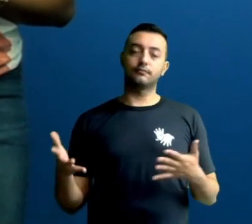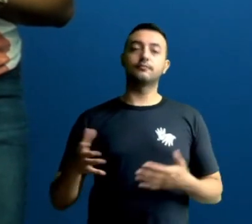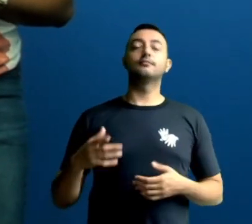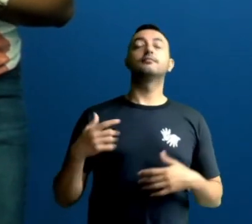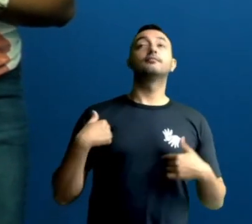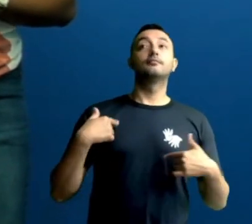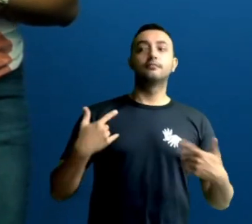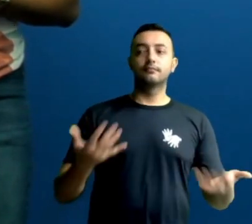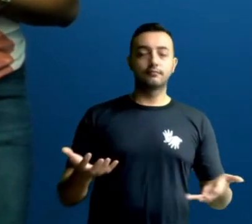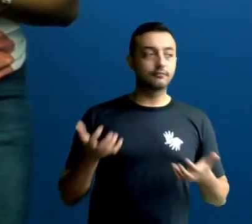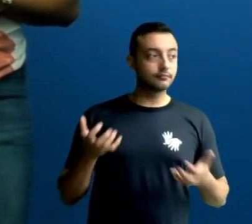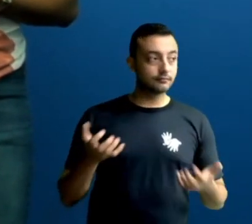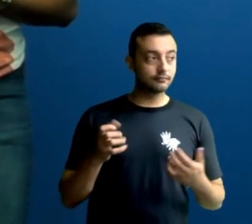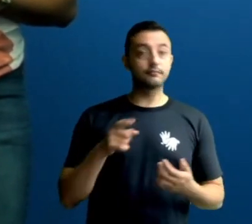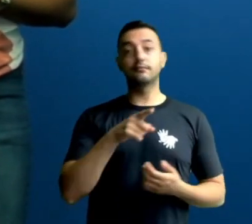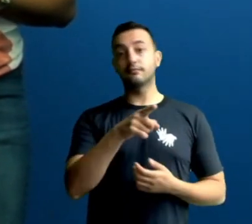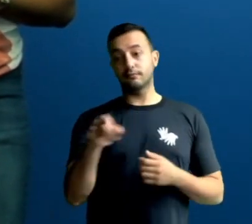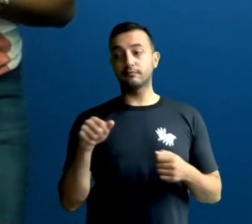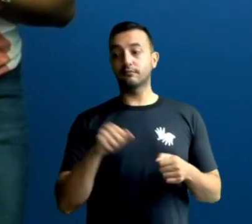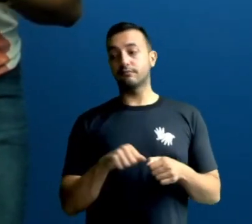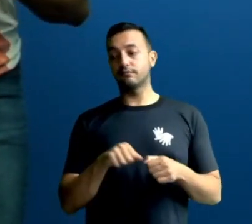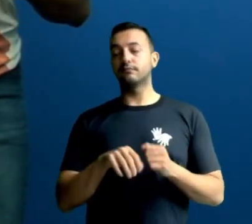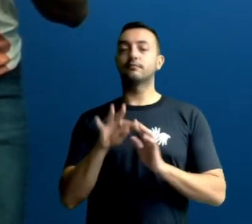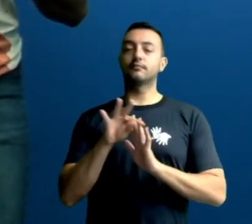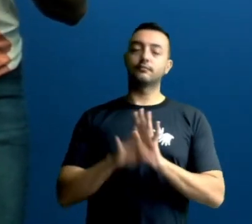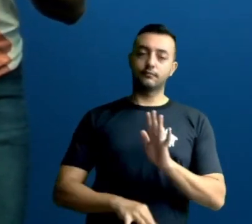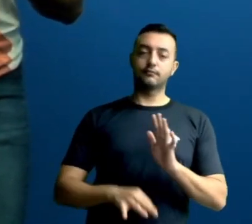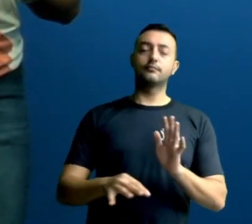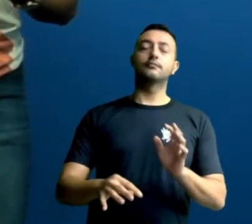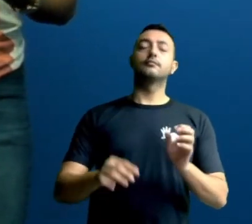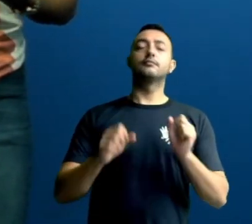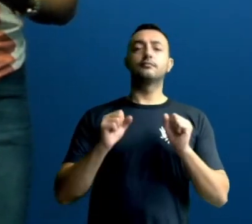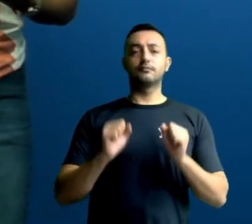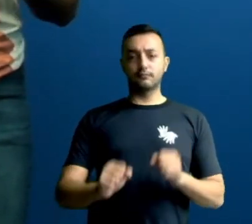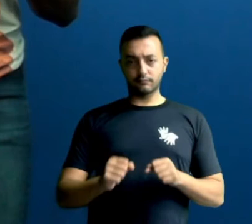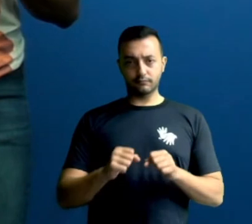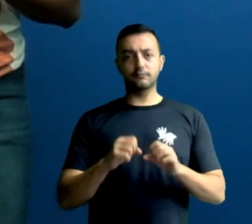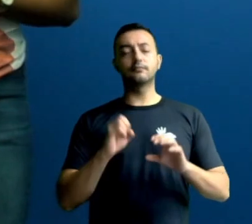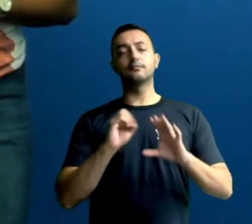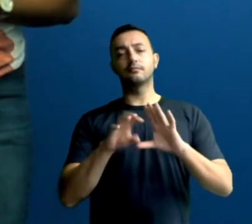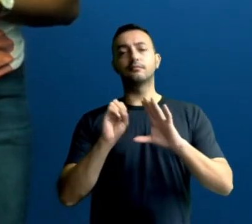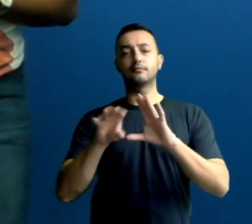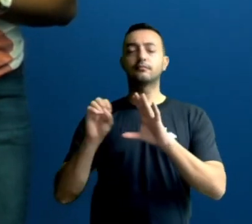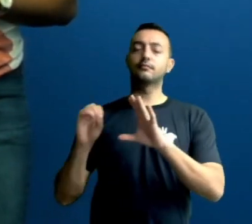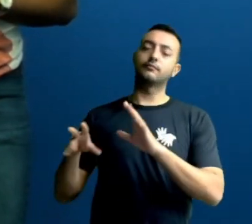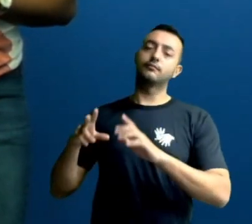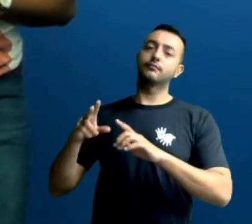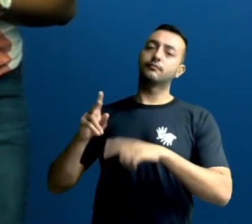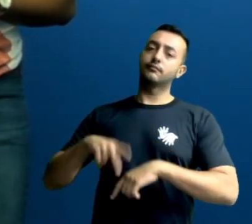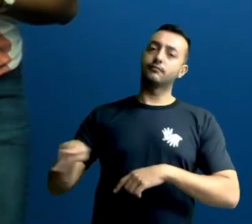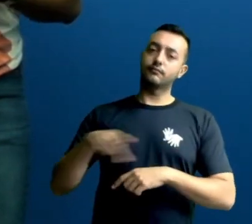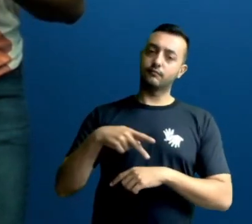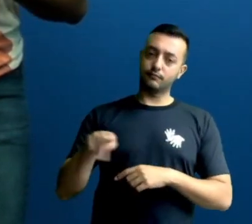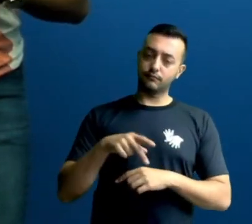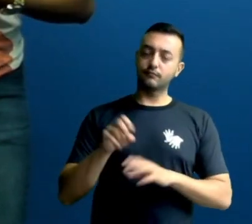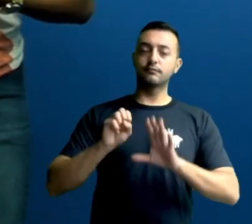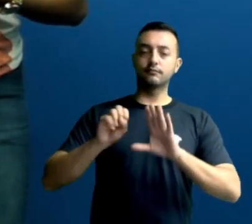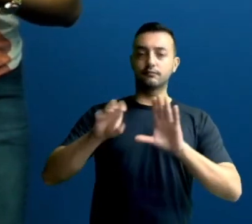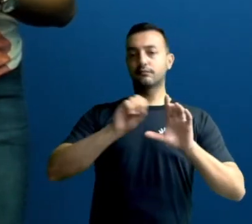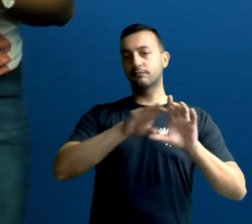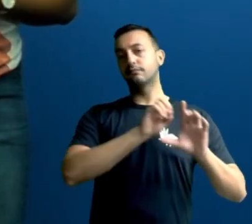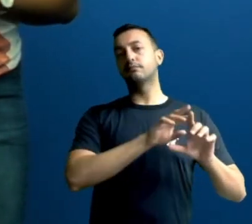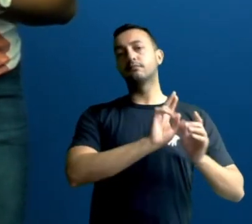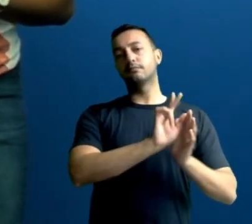quero muito que vocês façam esse texto e possam compartilhar com os professores de vocês nas